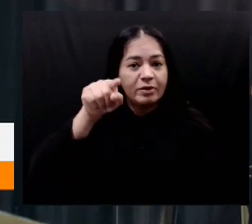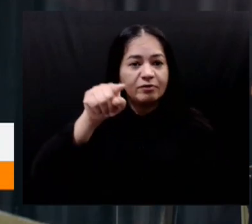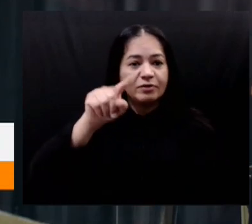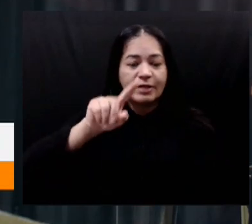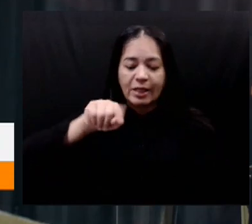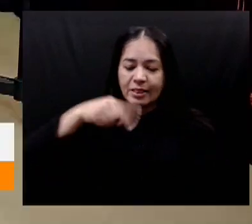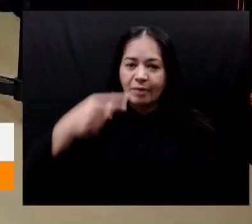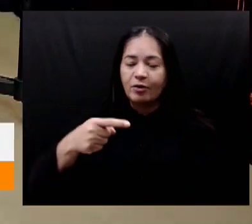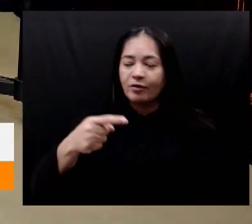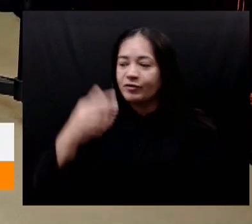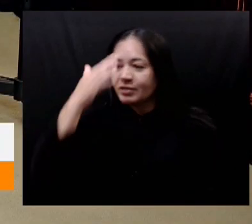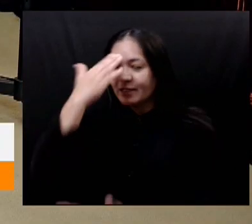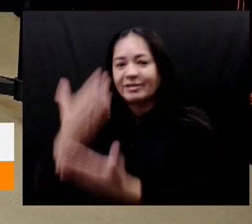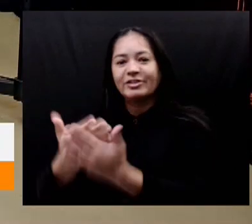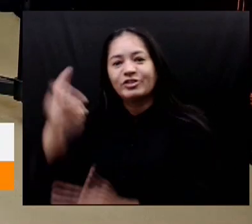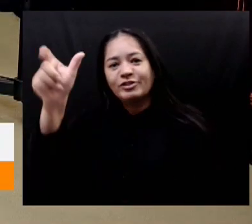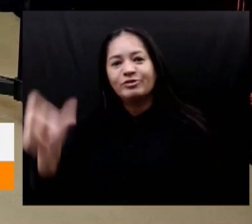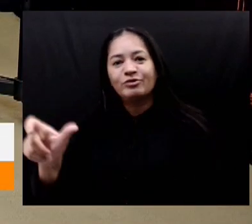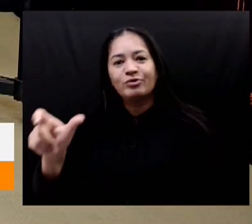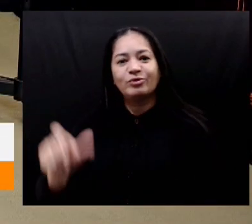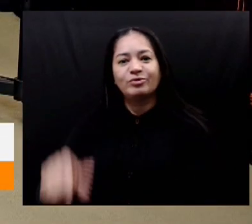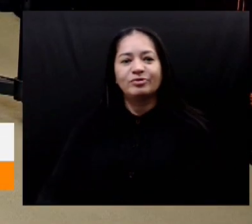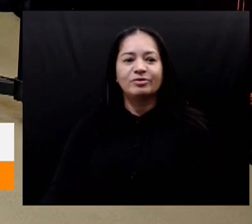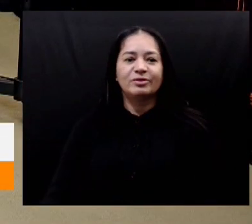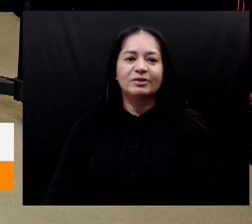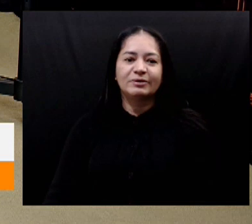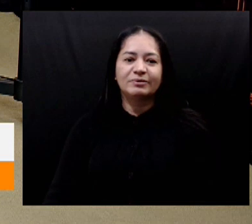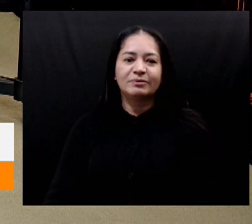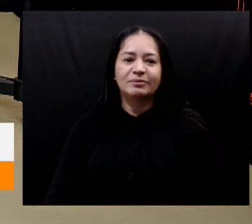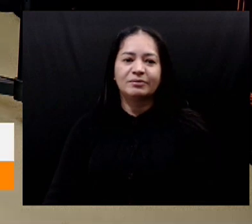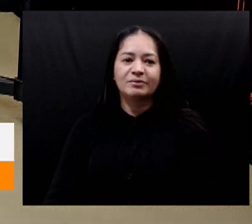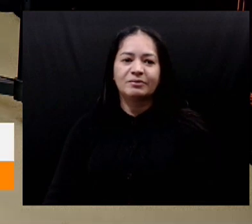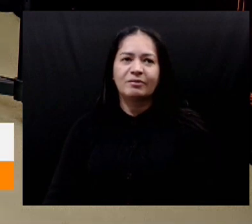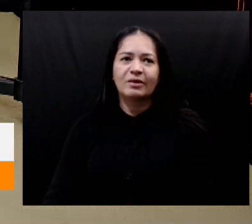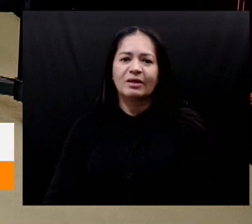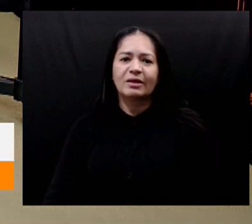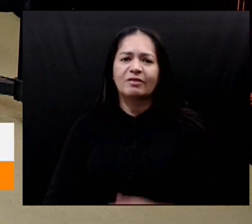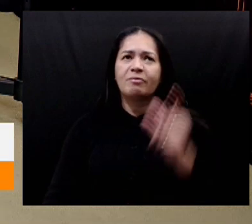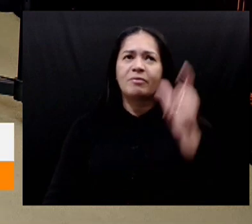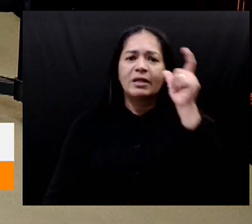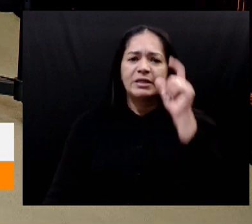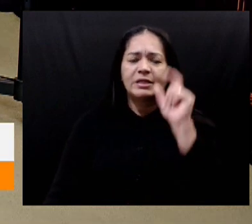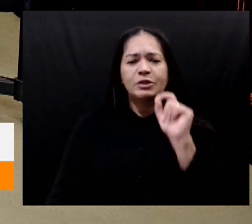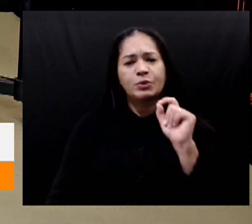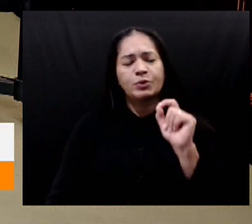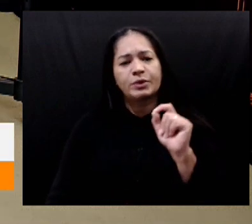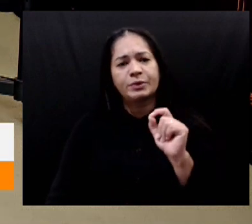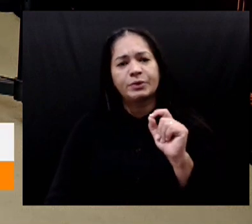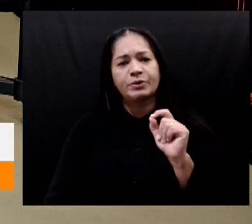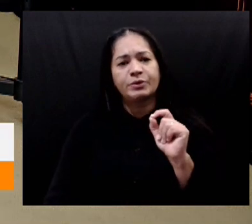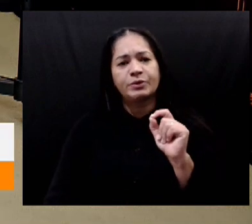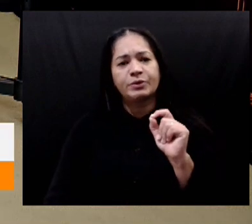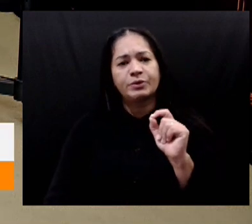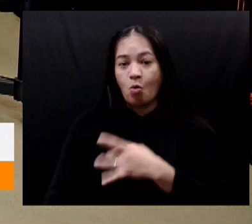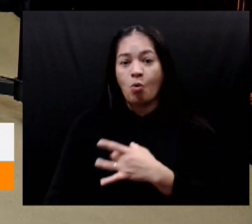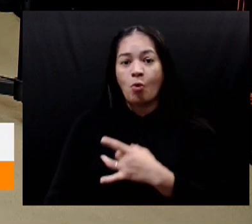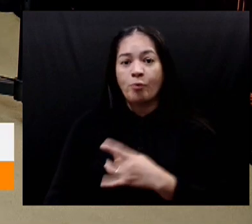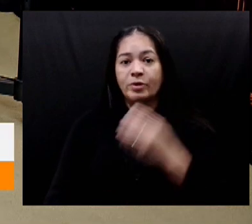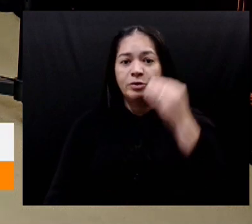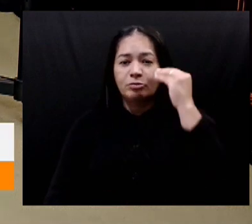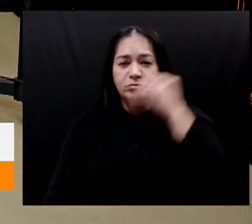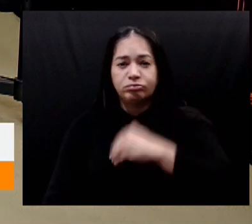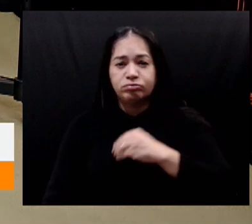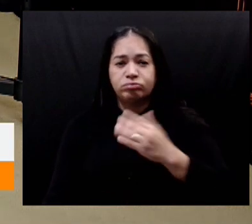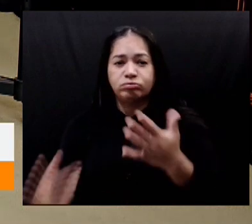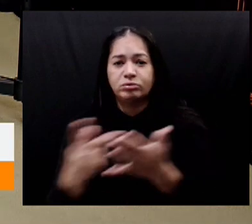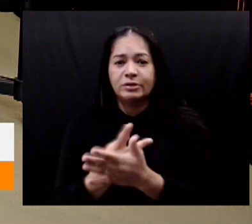outro, Então, né? mas aqui vamos falar uma coisa interessante, ó, o medo do fracasso na maioria das